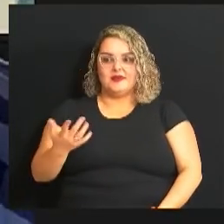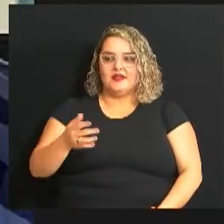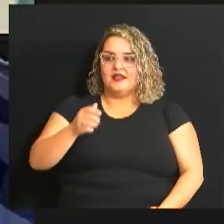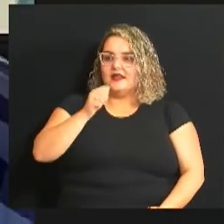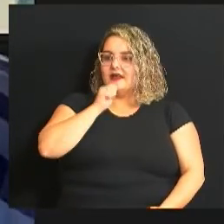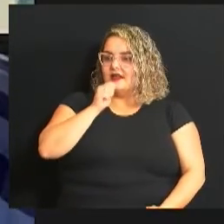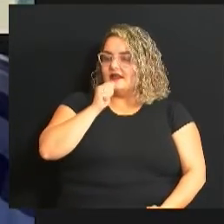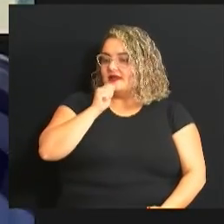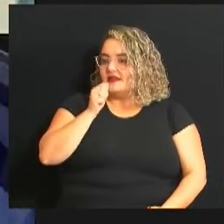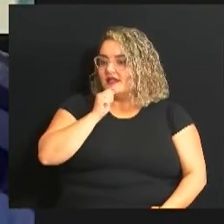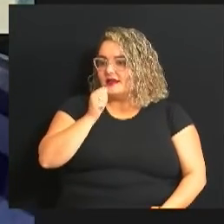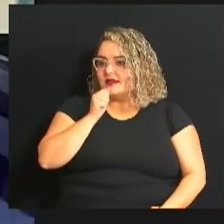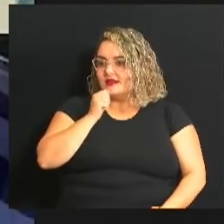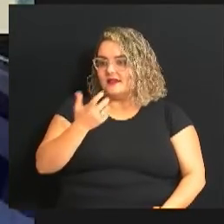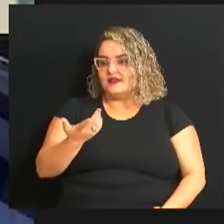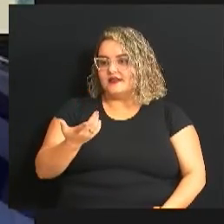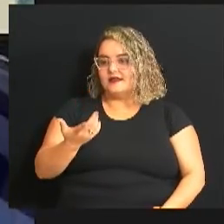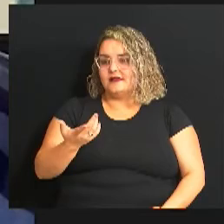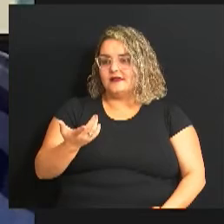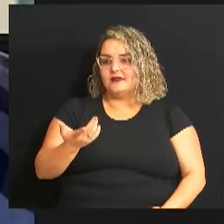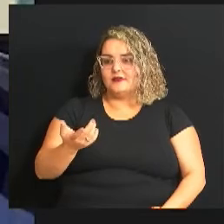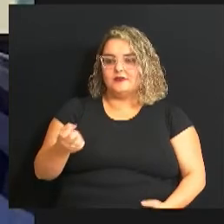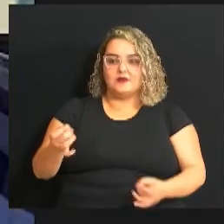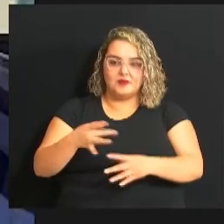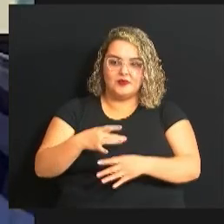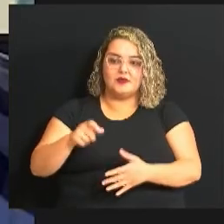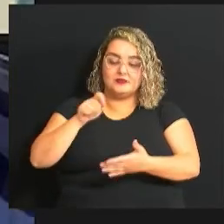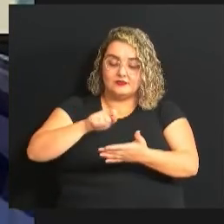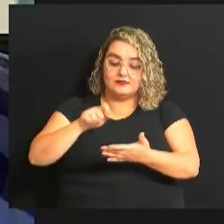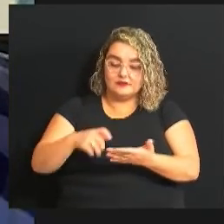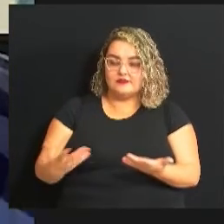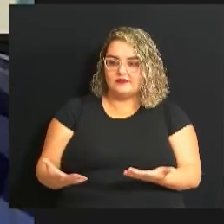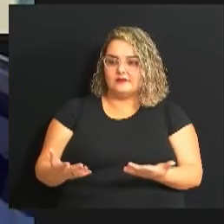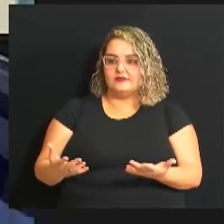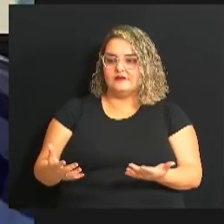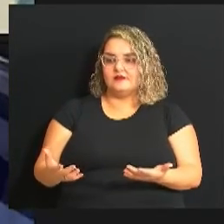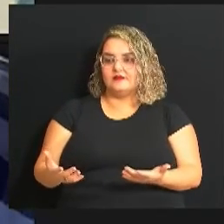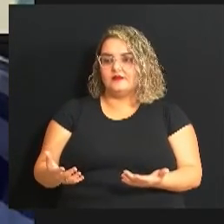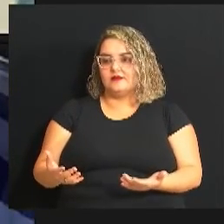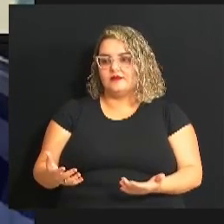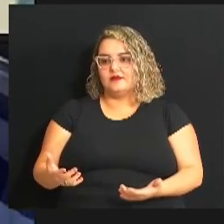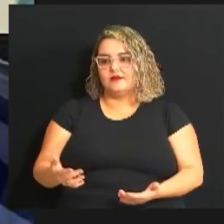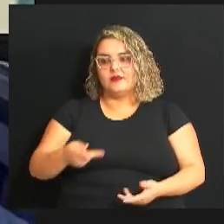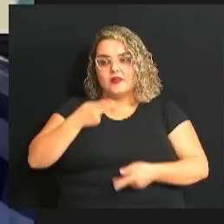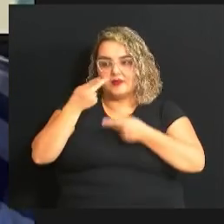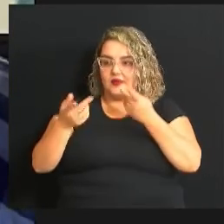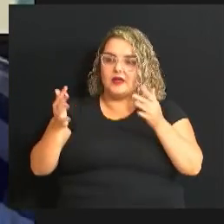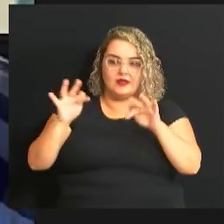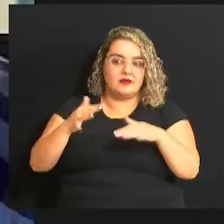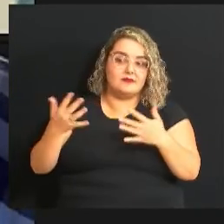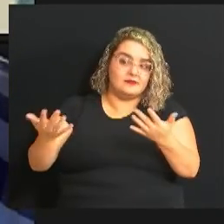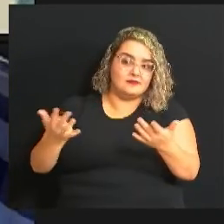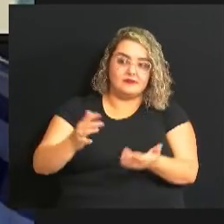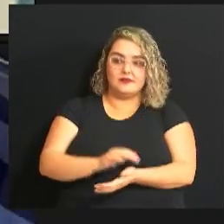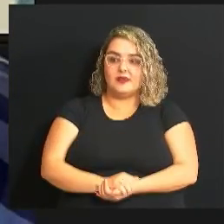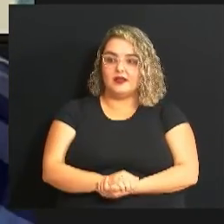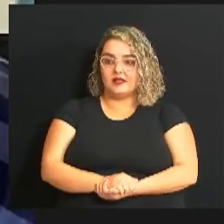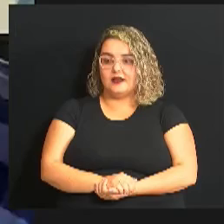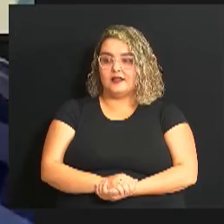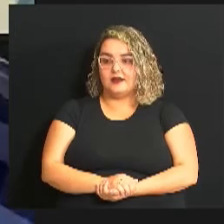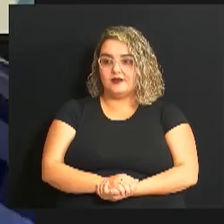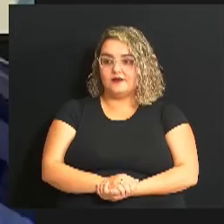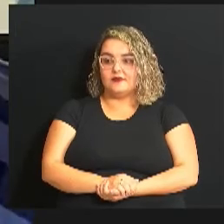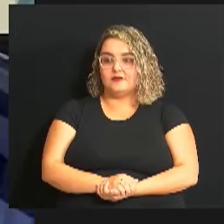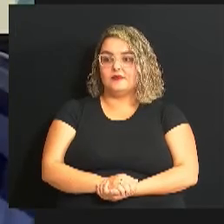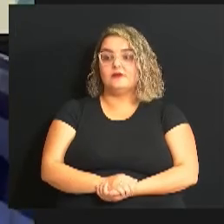ainda estou colocando energia nesse livro, mas minha consideração final é isso, busquem ajuda,